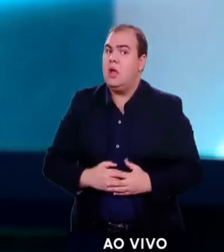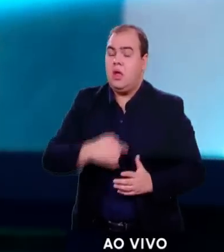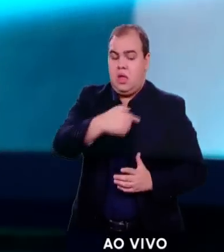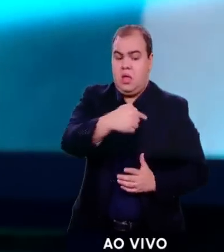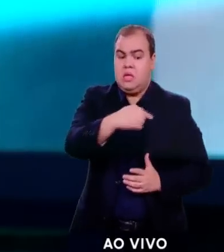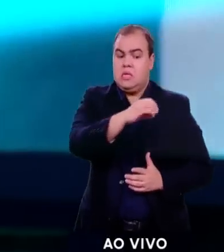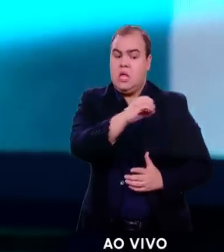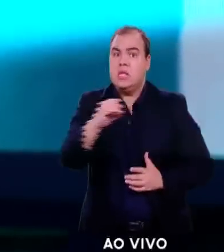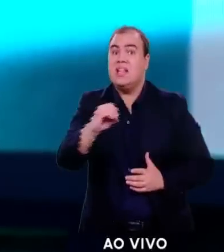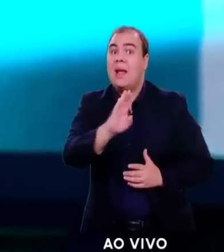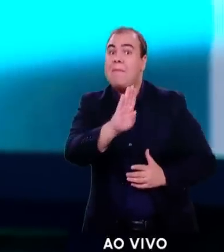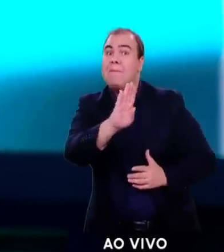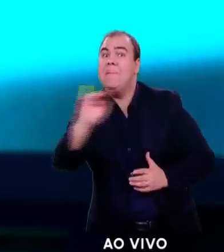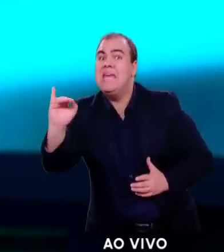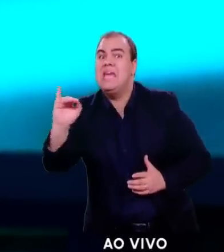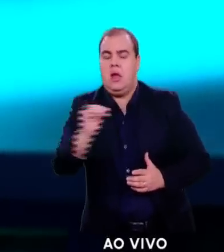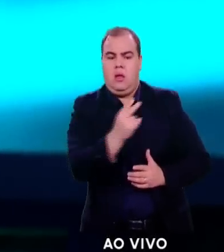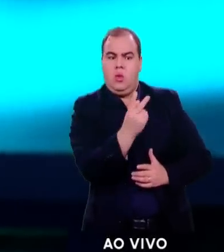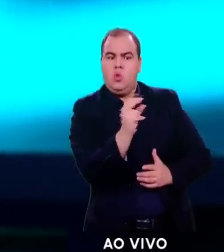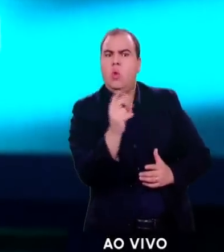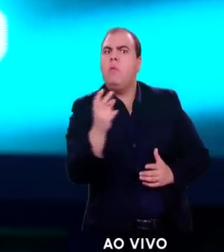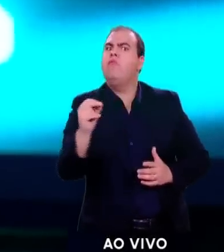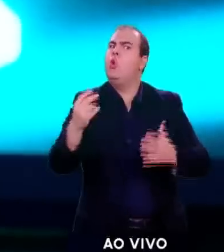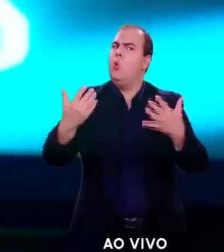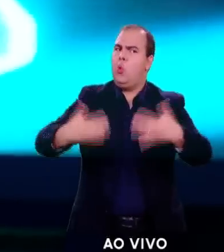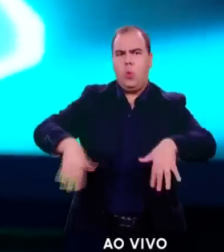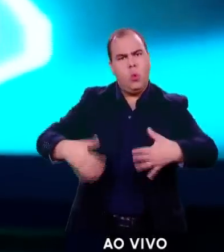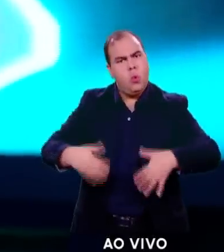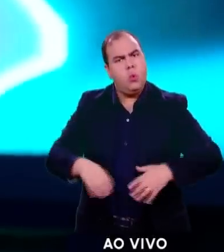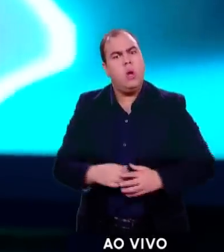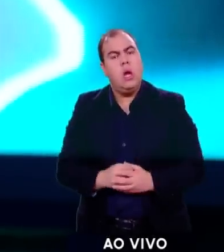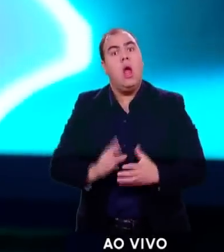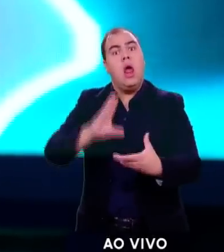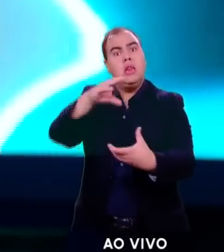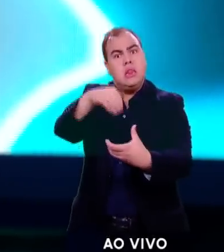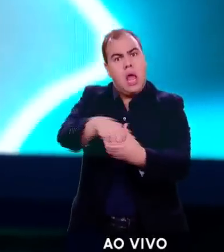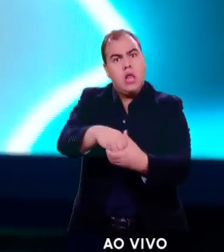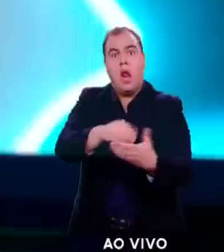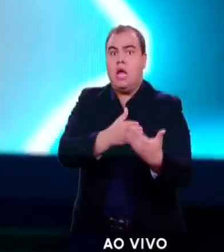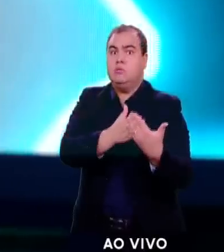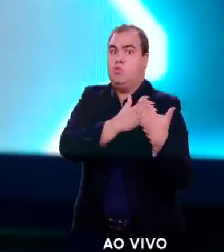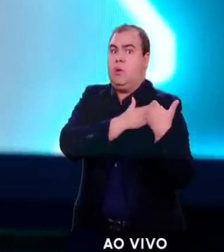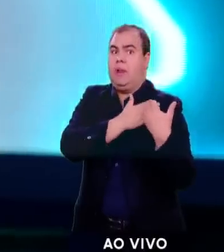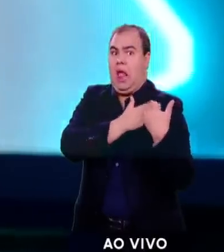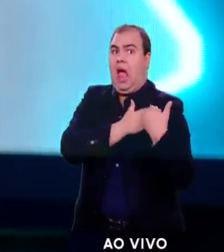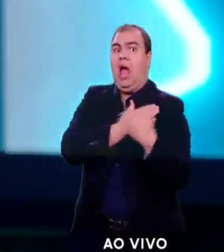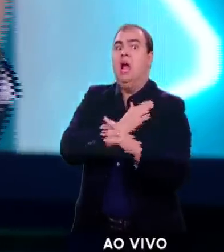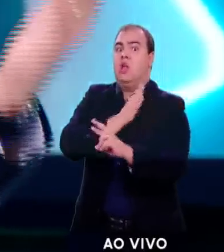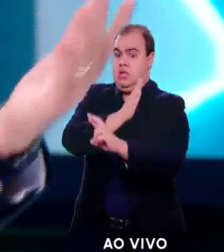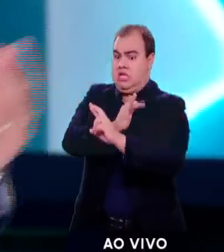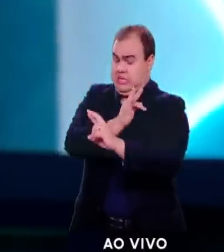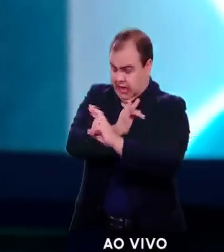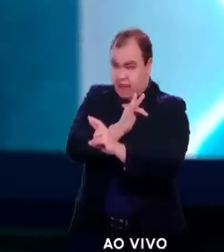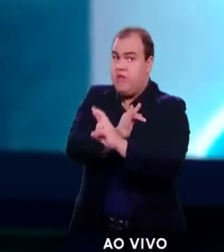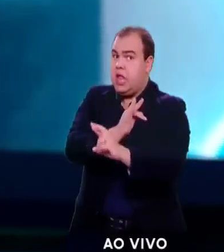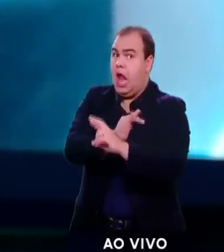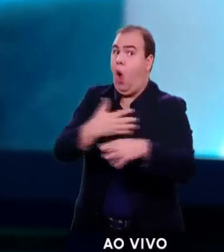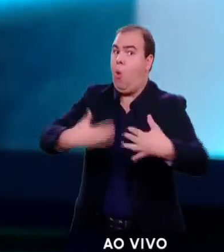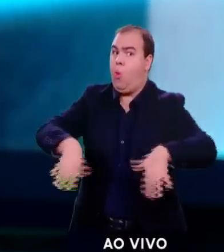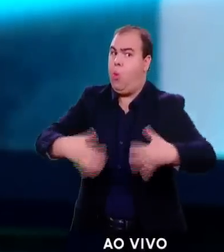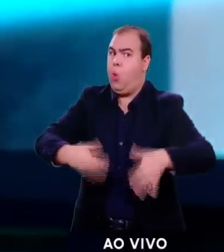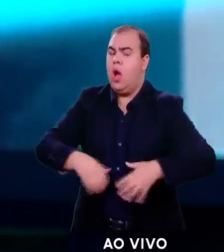bilhões em 2020 dentro da responsabilidade fiscal mesmo com esse gasto que Alguns falam que extrapolou o teto